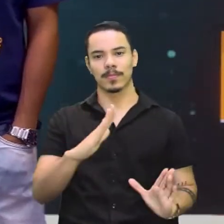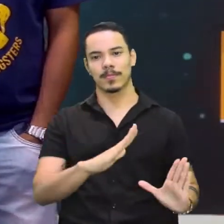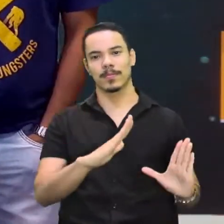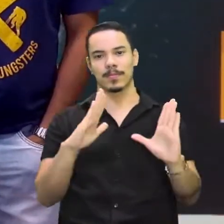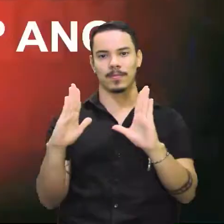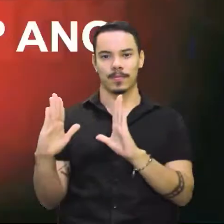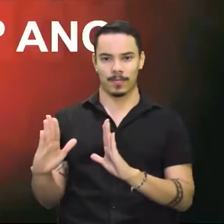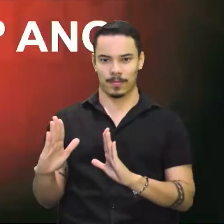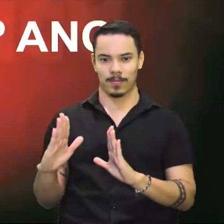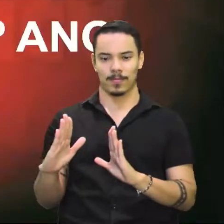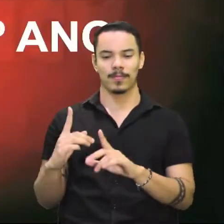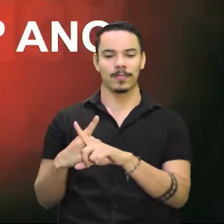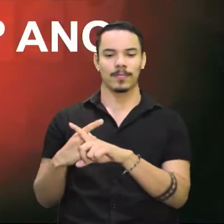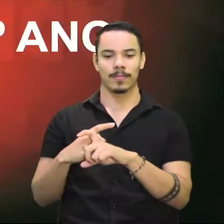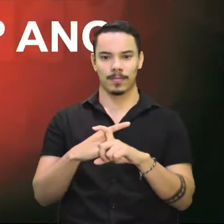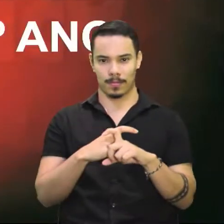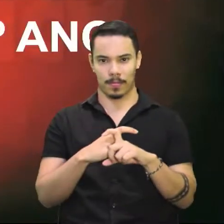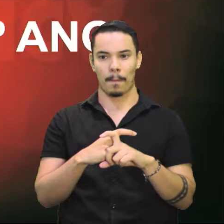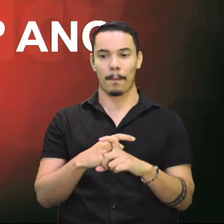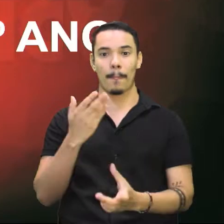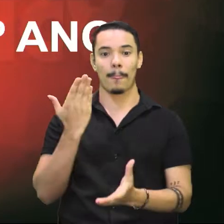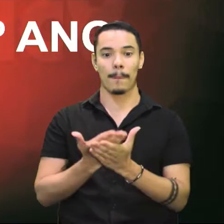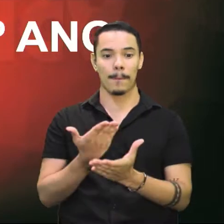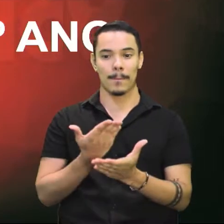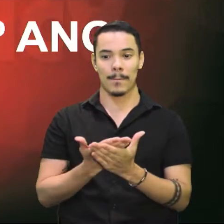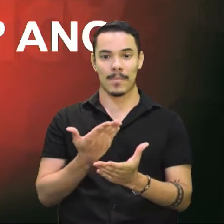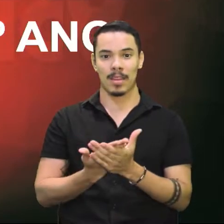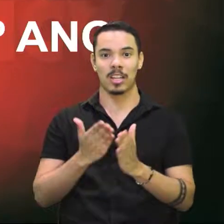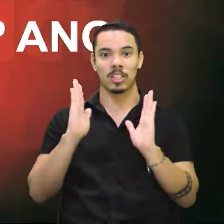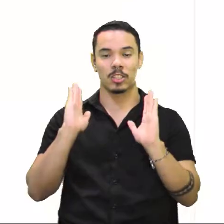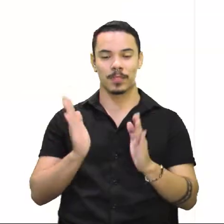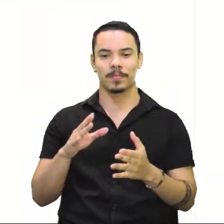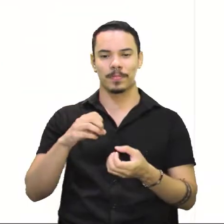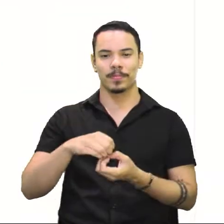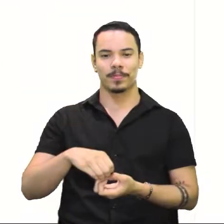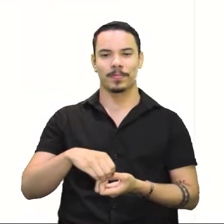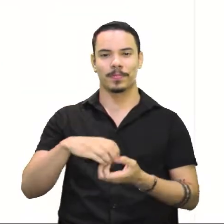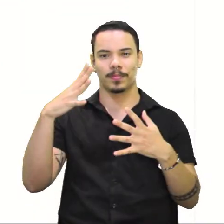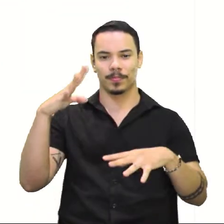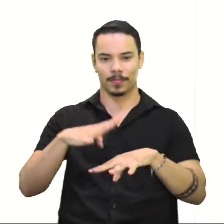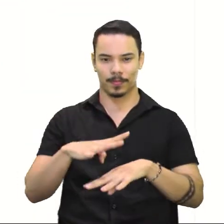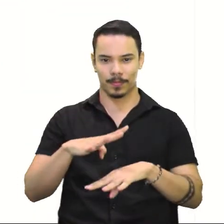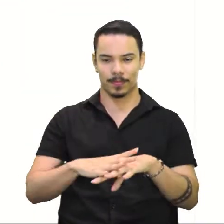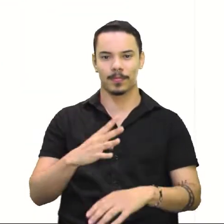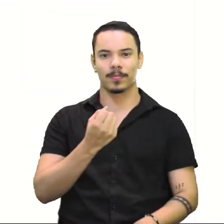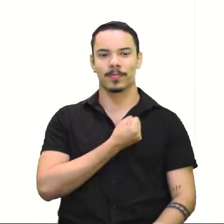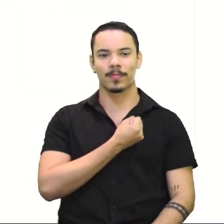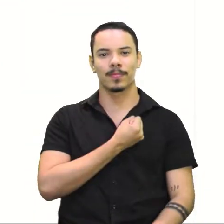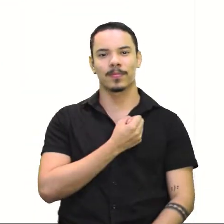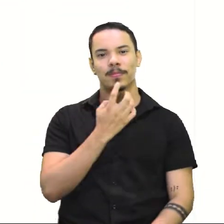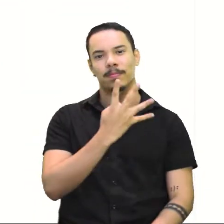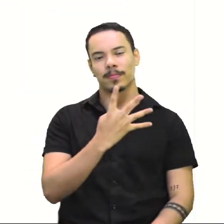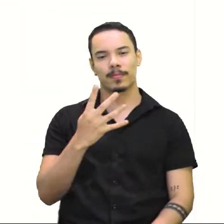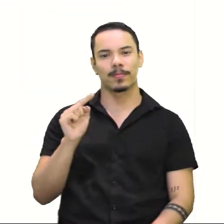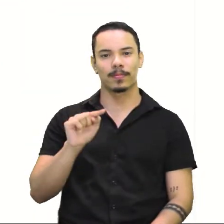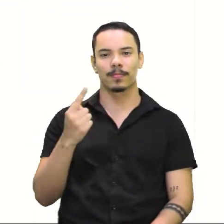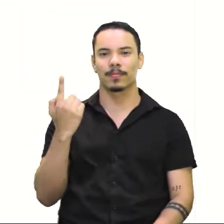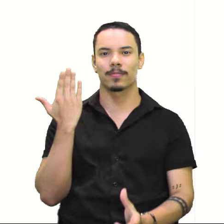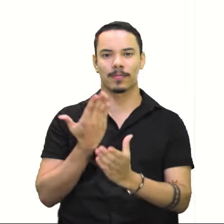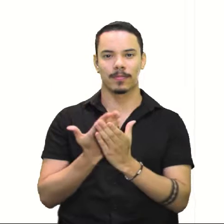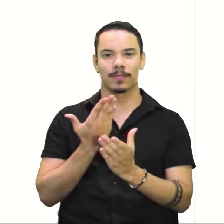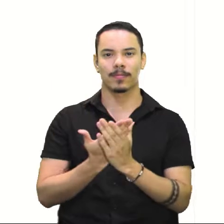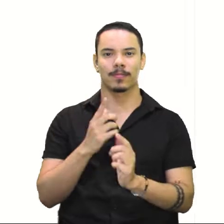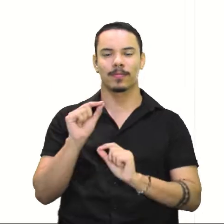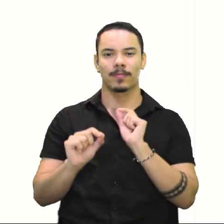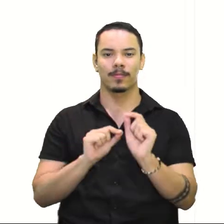temporada Polinômios. Olha lá, na nossa série Matemática na área 44.1, a gente vai estudar então a parte